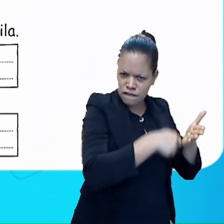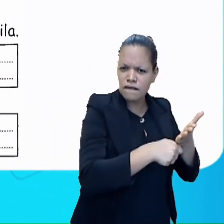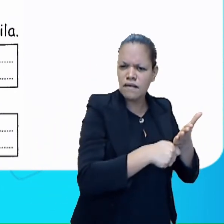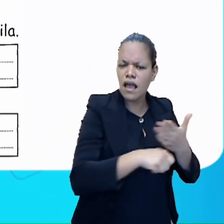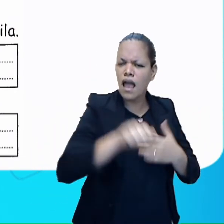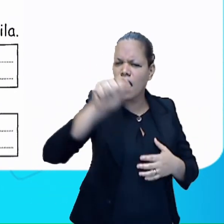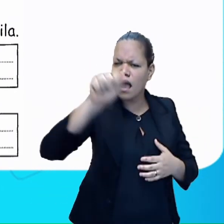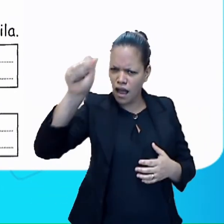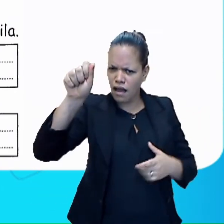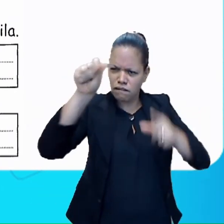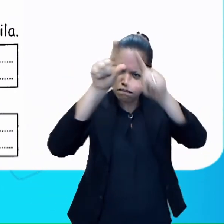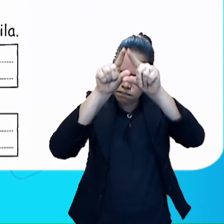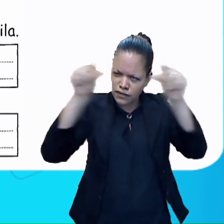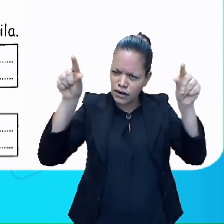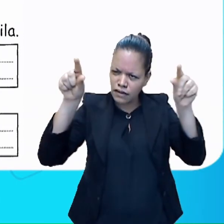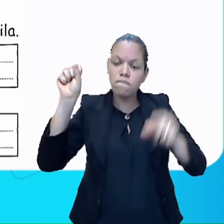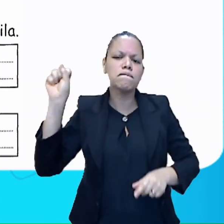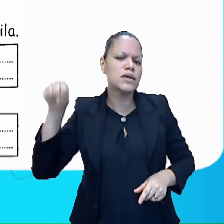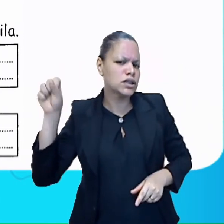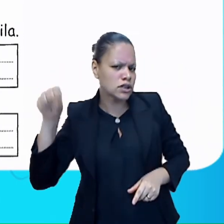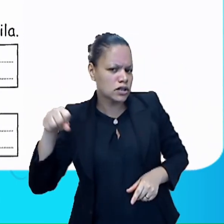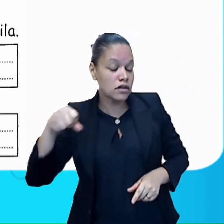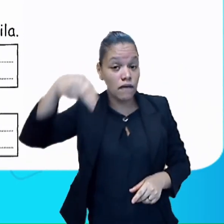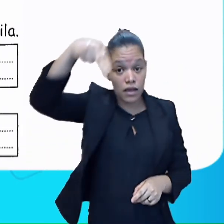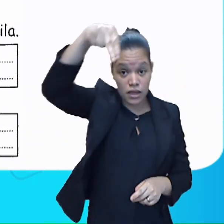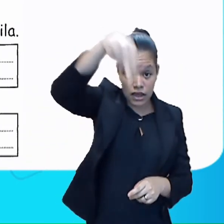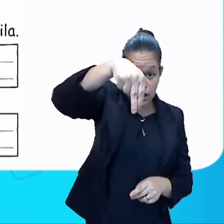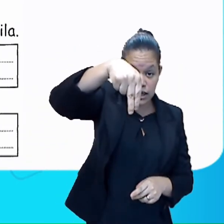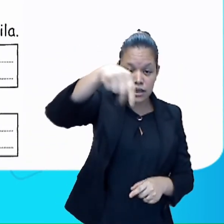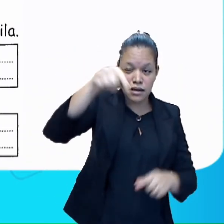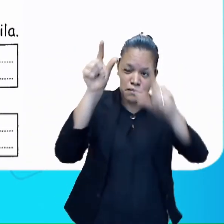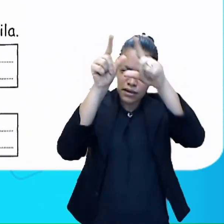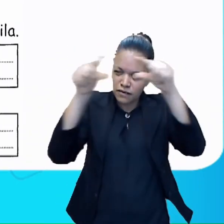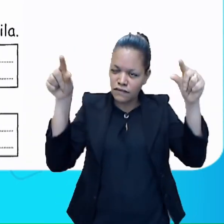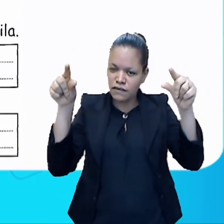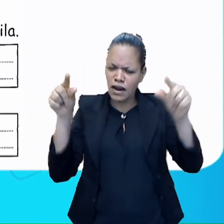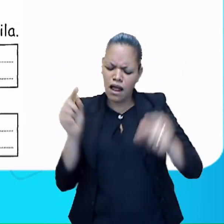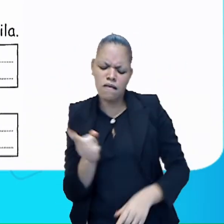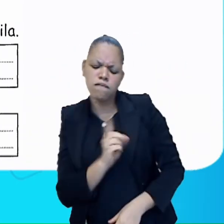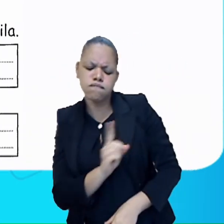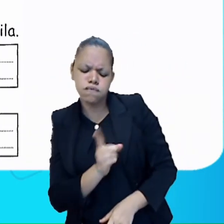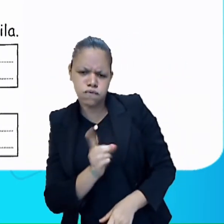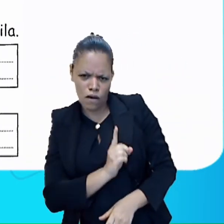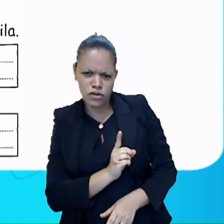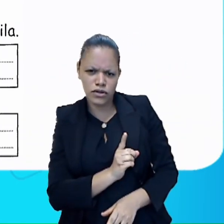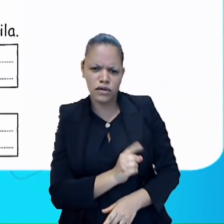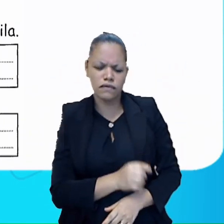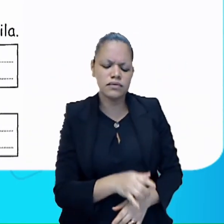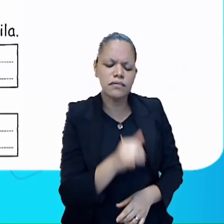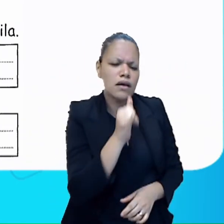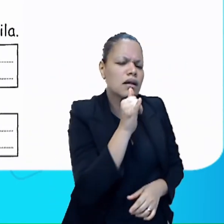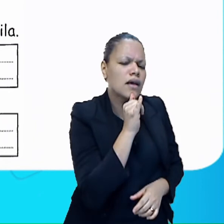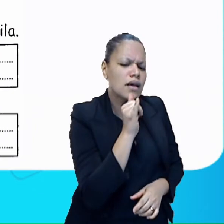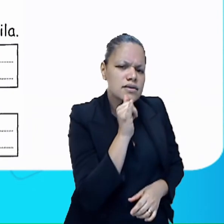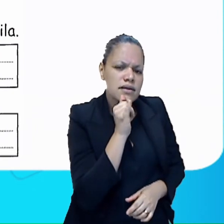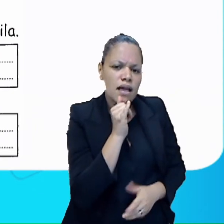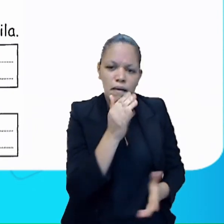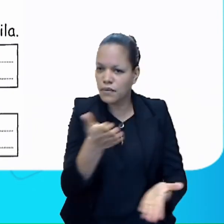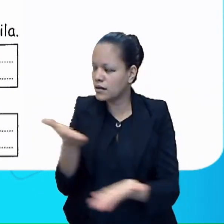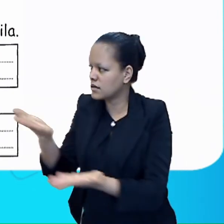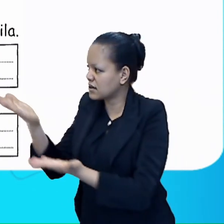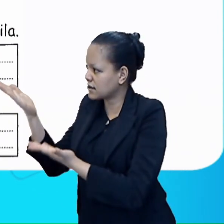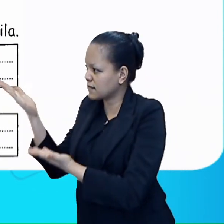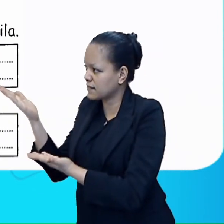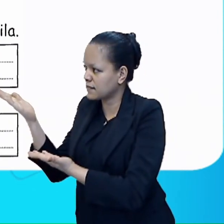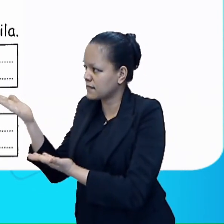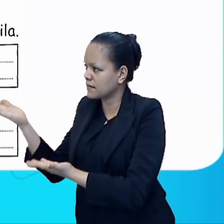afirmativas e N para as frases negativas. Então, vamos aos exemplos que nós temos ali e a gente vai